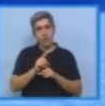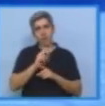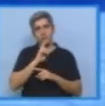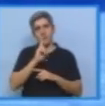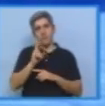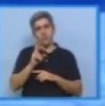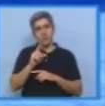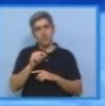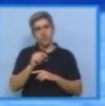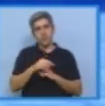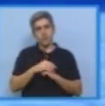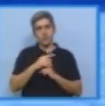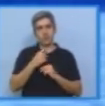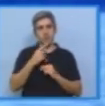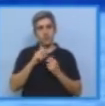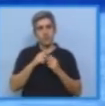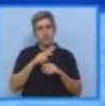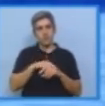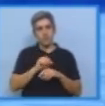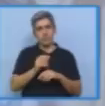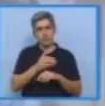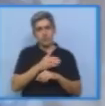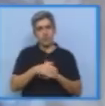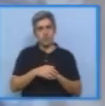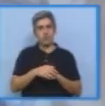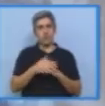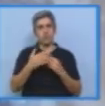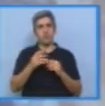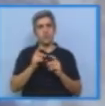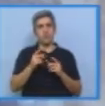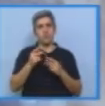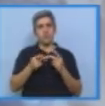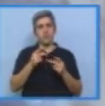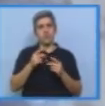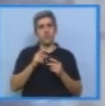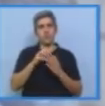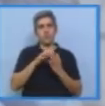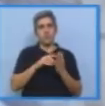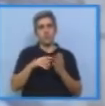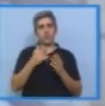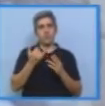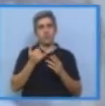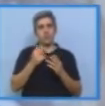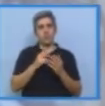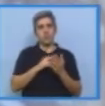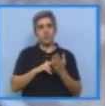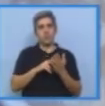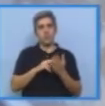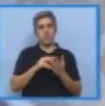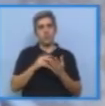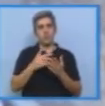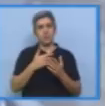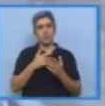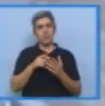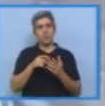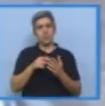também a uma questão do seu tempo. E se calhar agora começávamos a análise ao texto da segunda leitura por si, Diácono Tiago